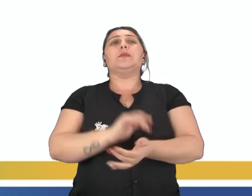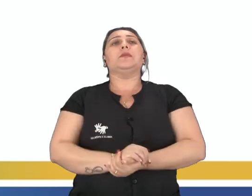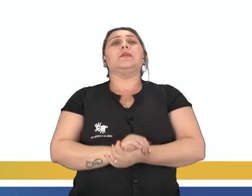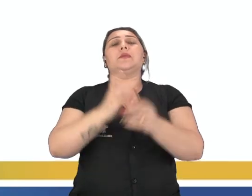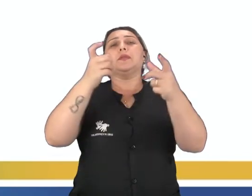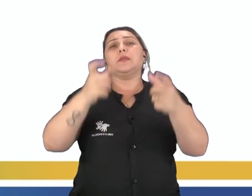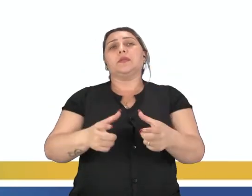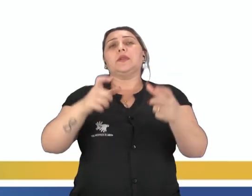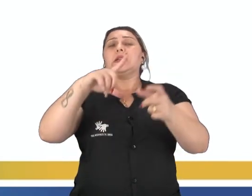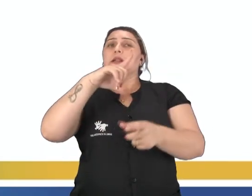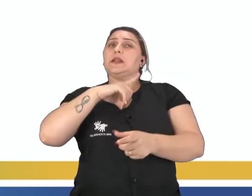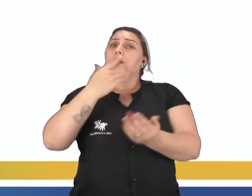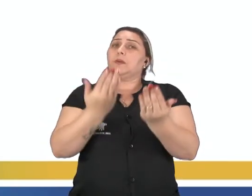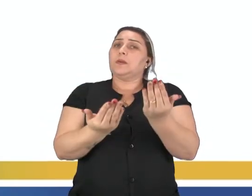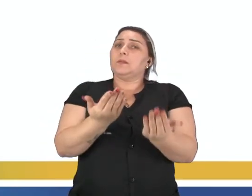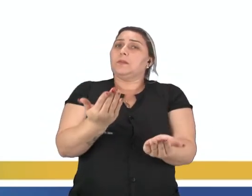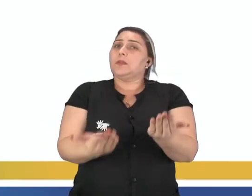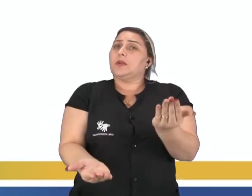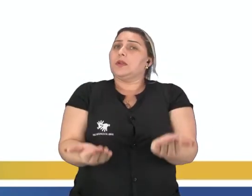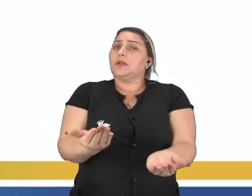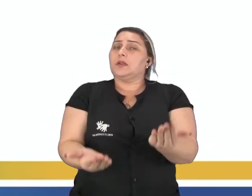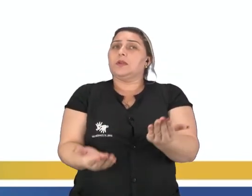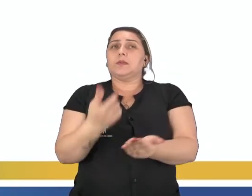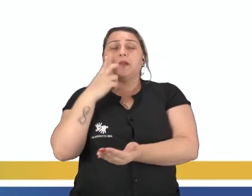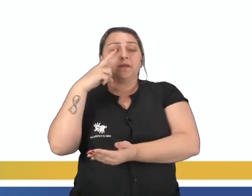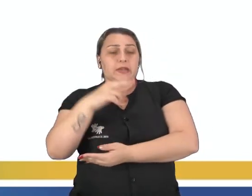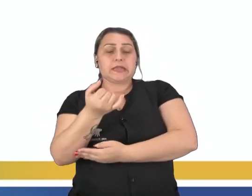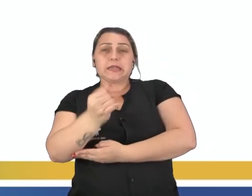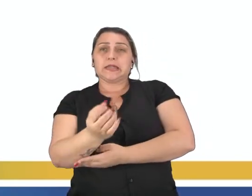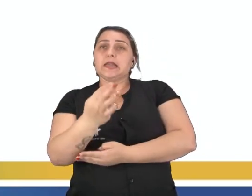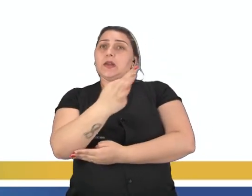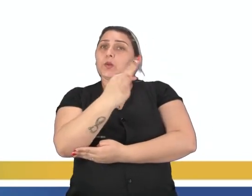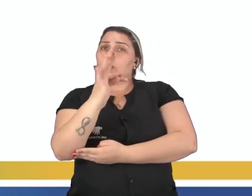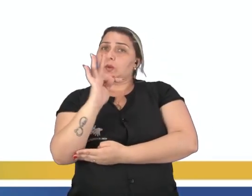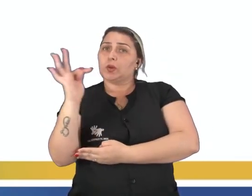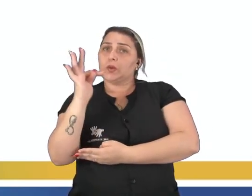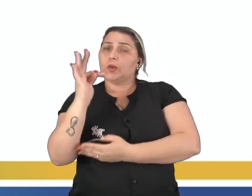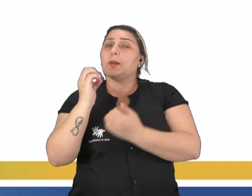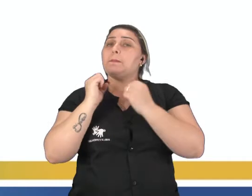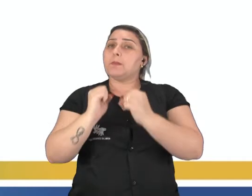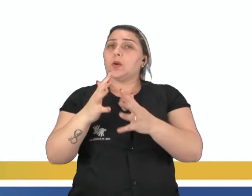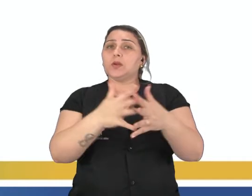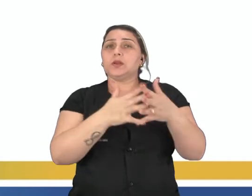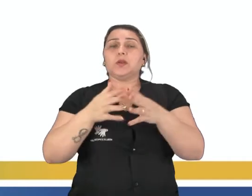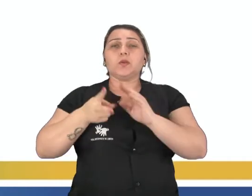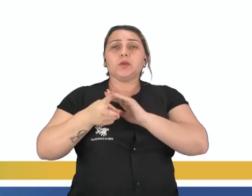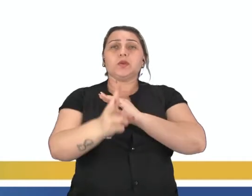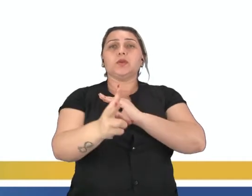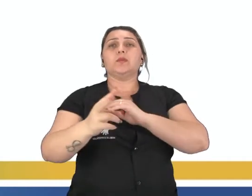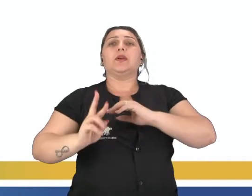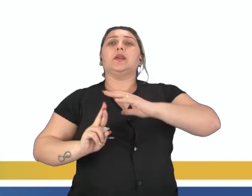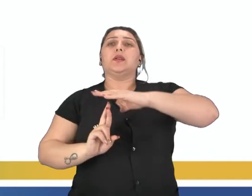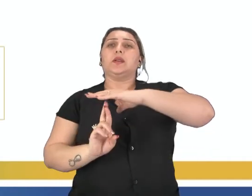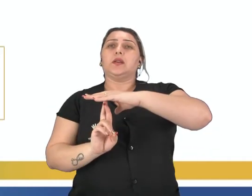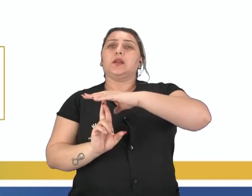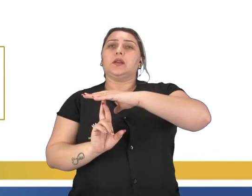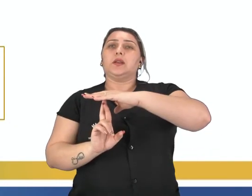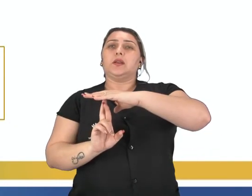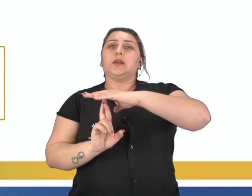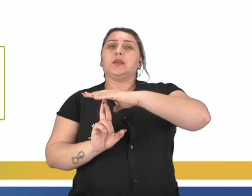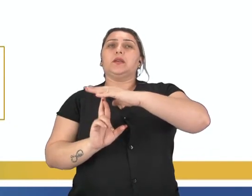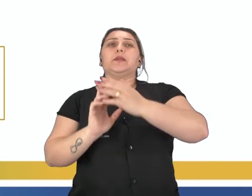esse lugar específico tem uma balança, que é para verificar se aquele caminhão ele pode ou não prosseguir naquela rodovia.